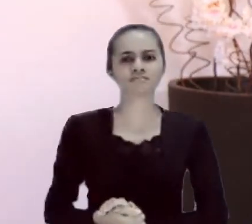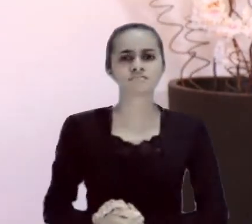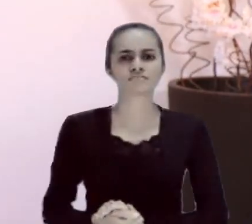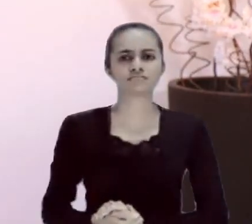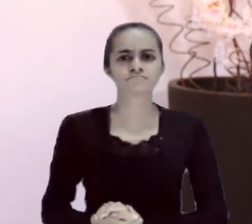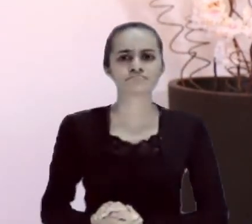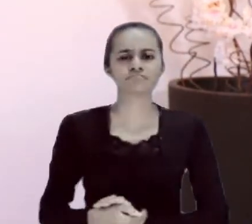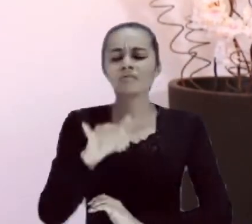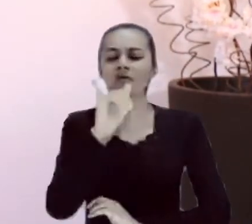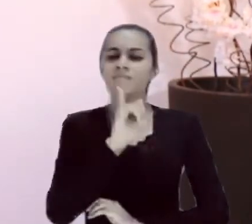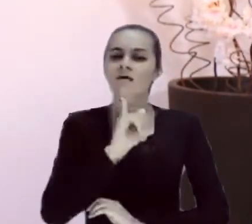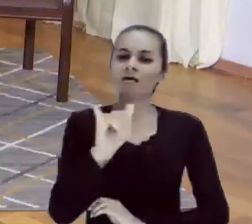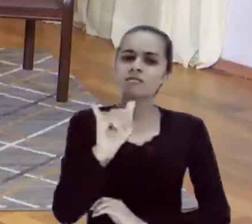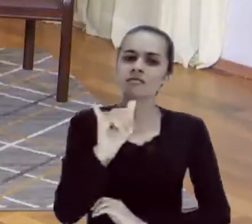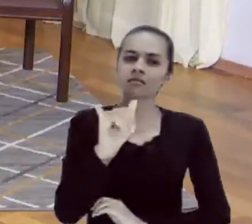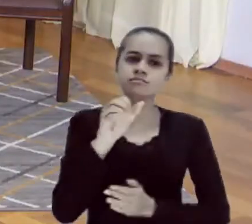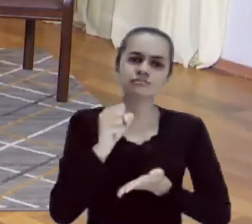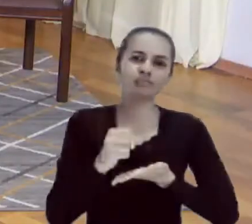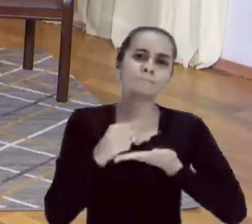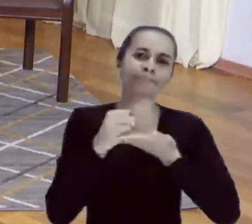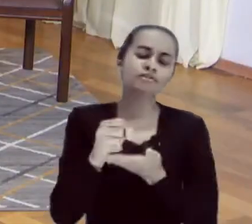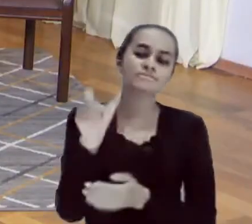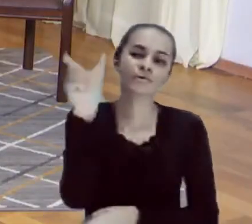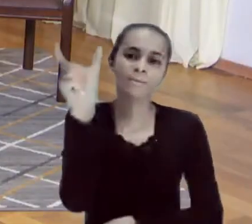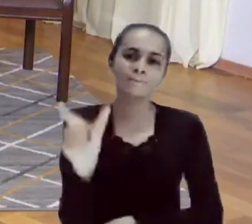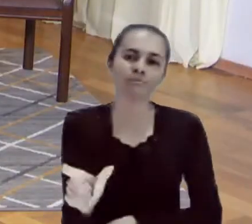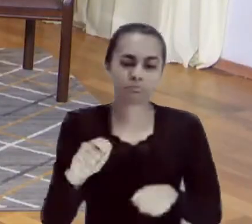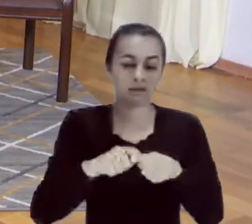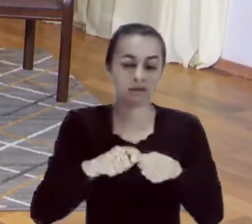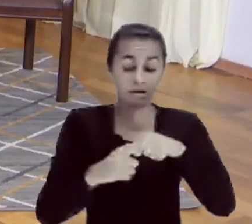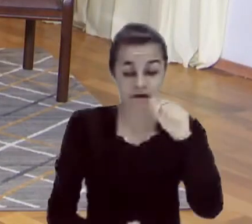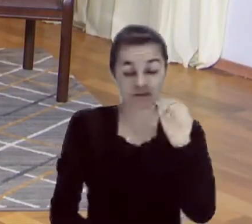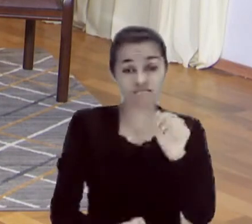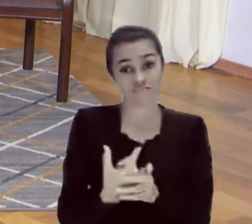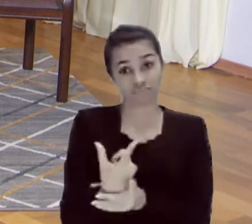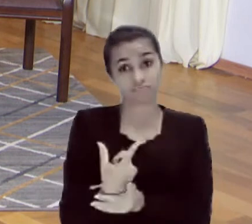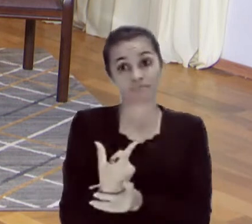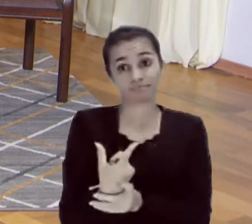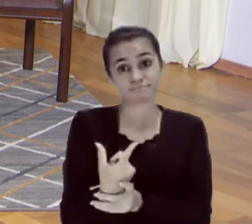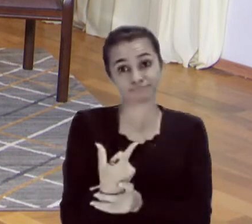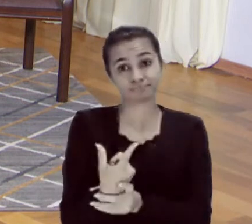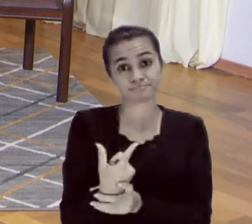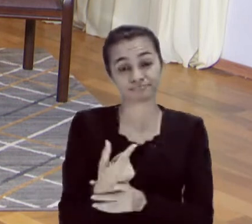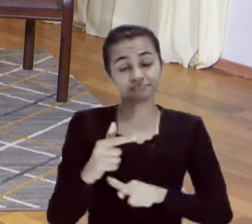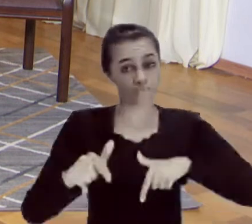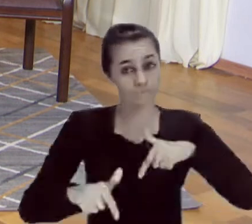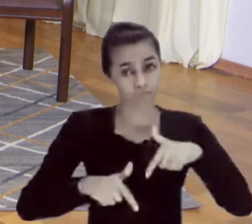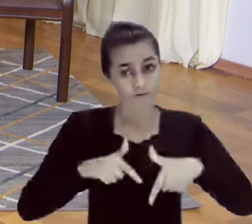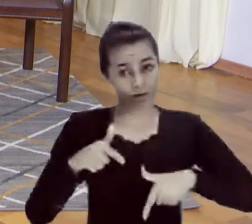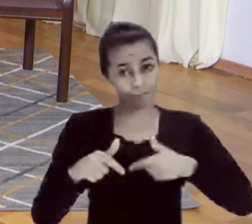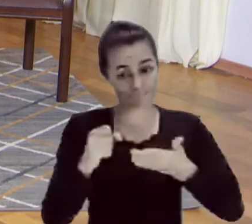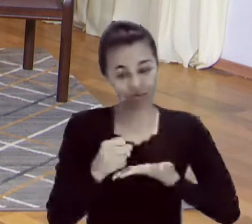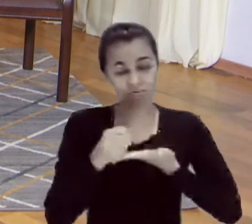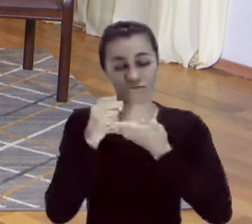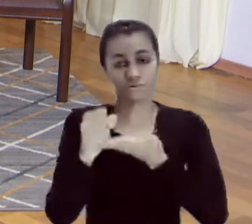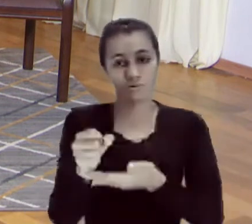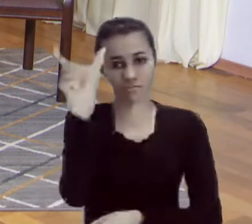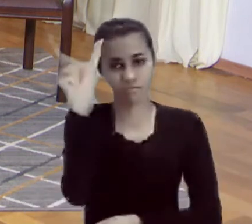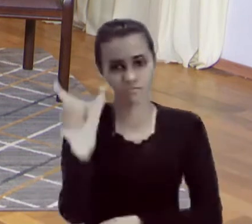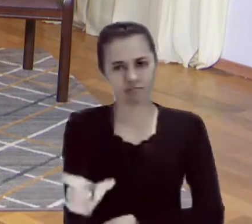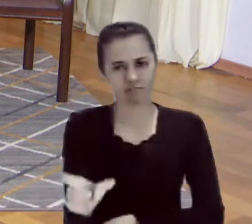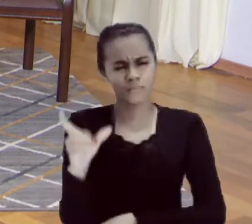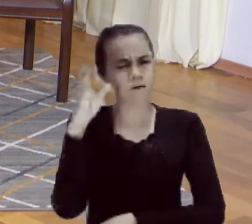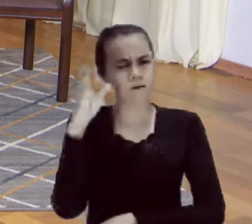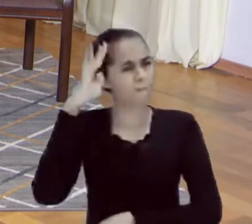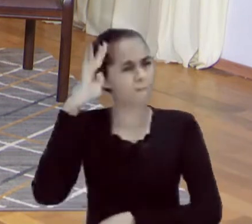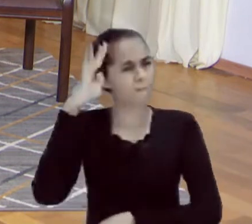assistência social, sobre a criação da assistência social. Nós imaginamos que a criação da assistência